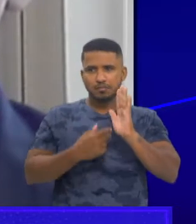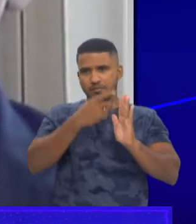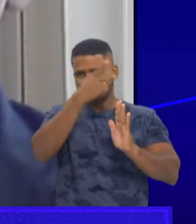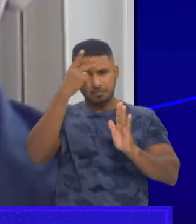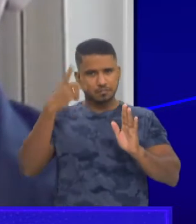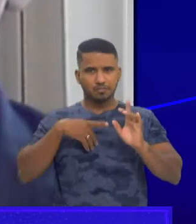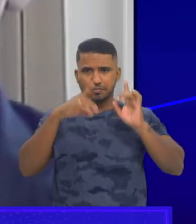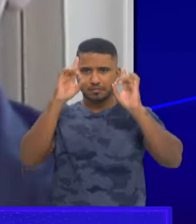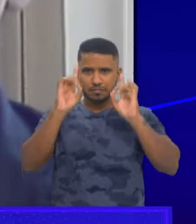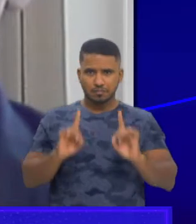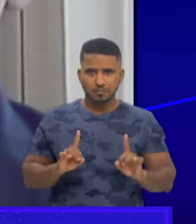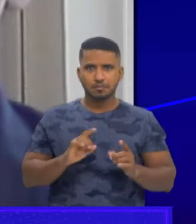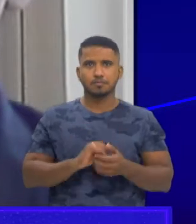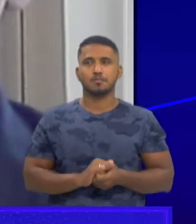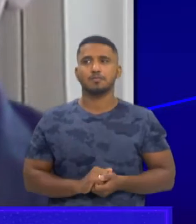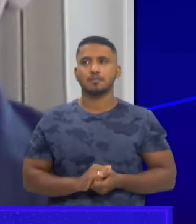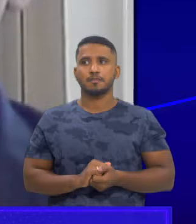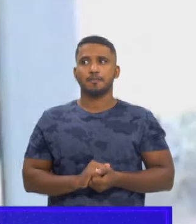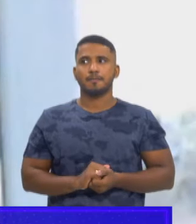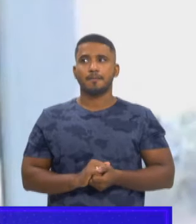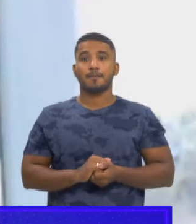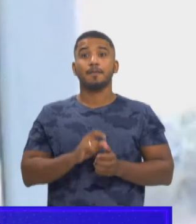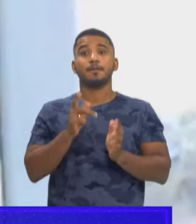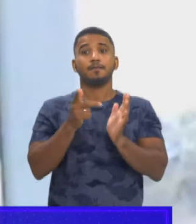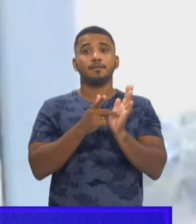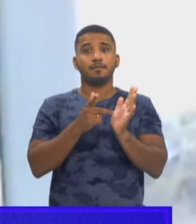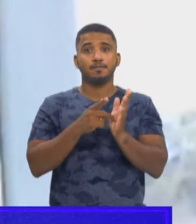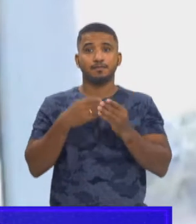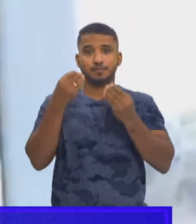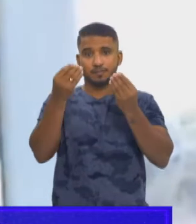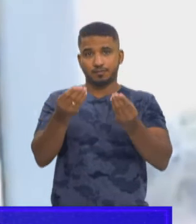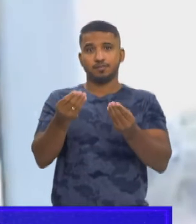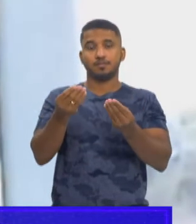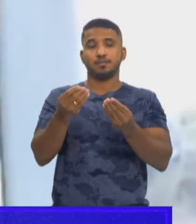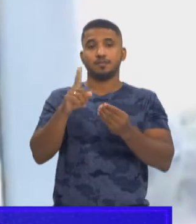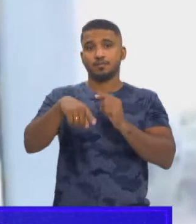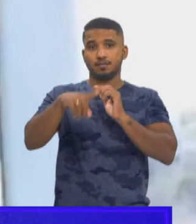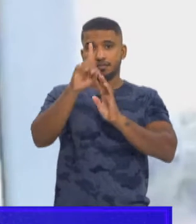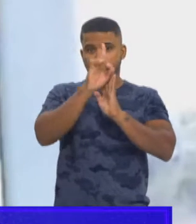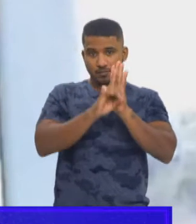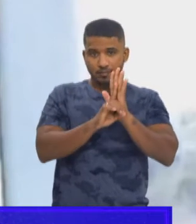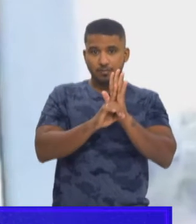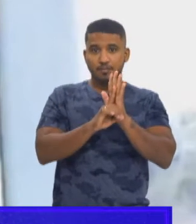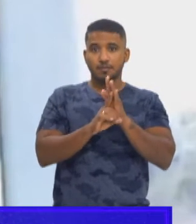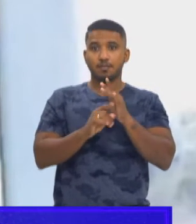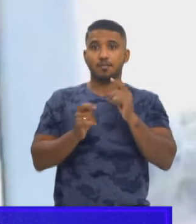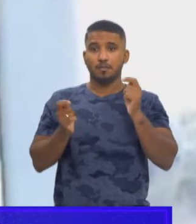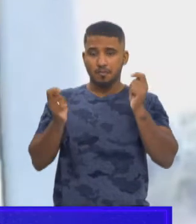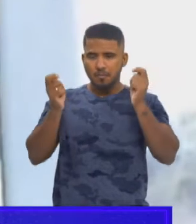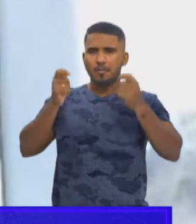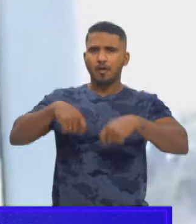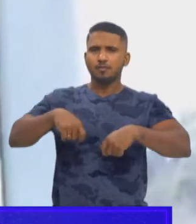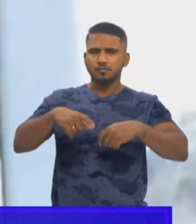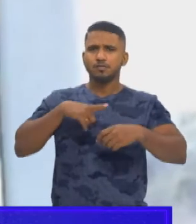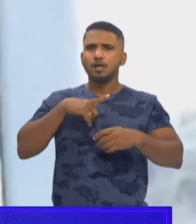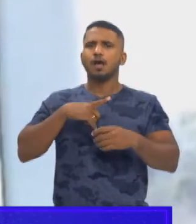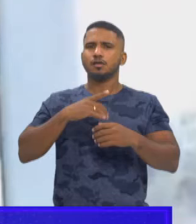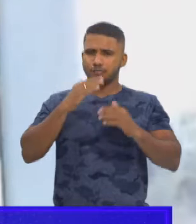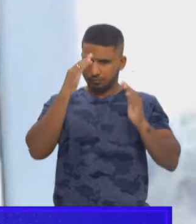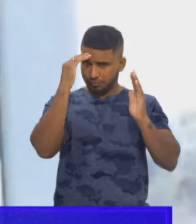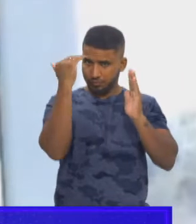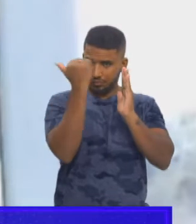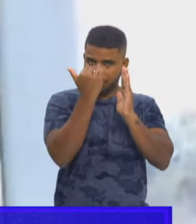com Deficiência para essa categoria? Chico, o Estatuto da Pessoa com Deficiência, na